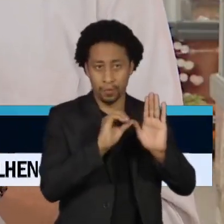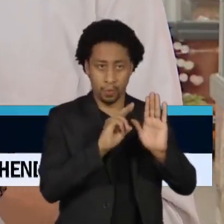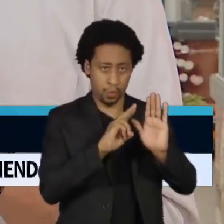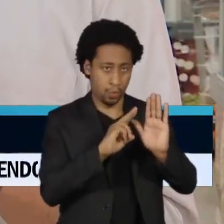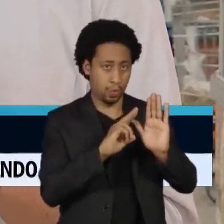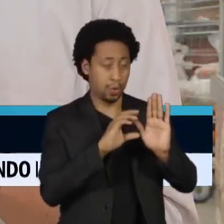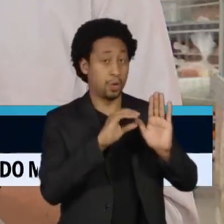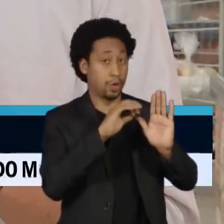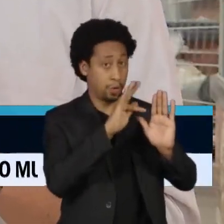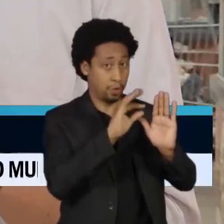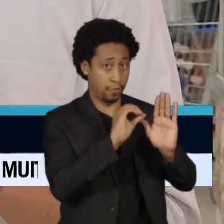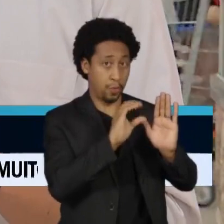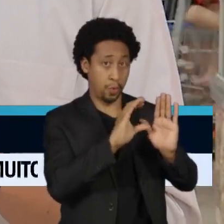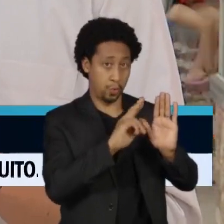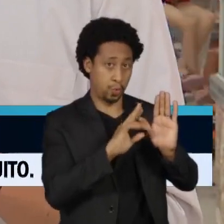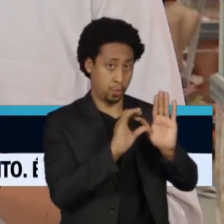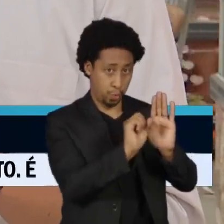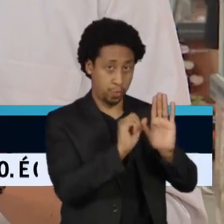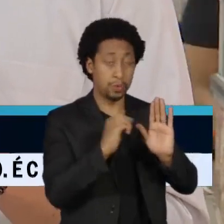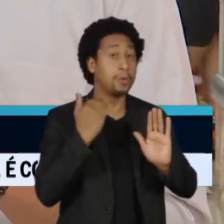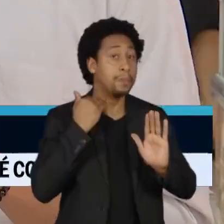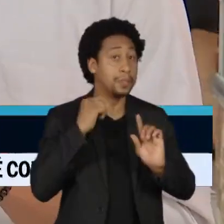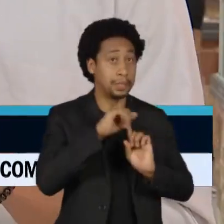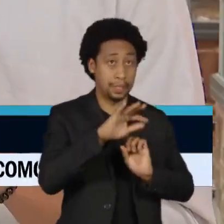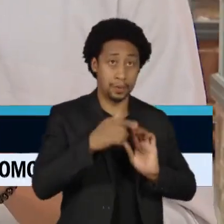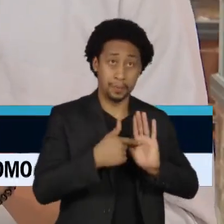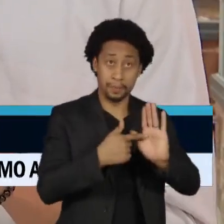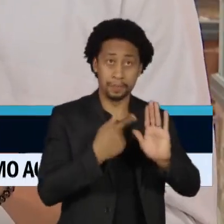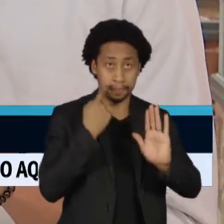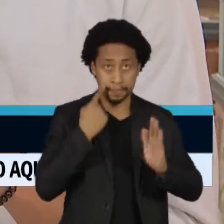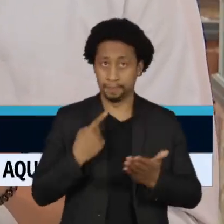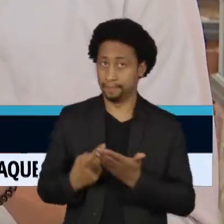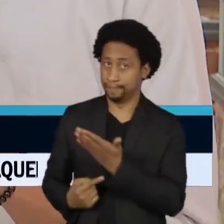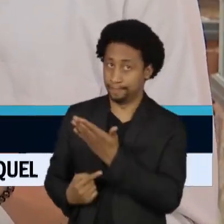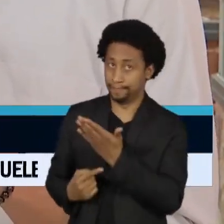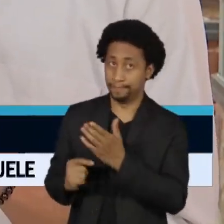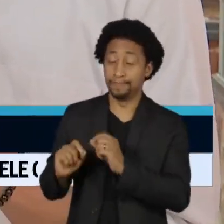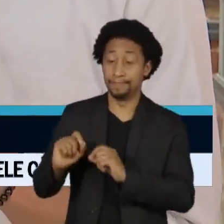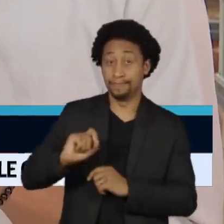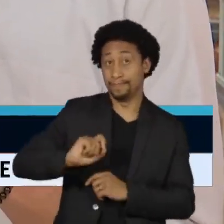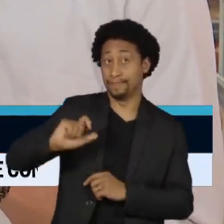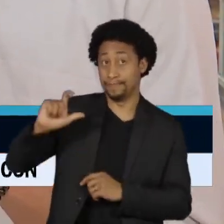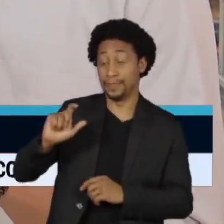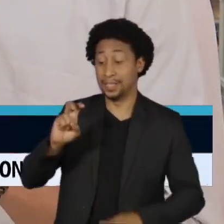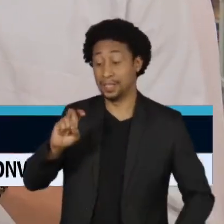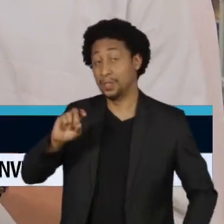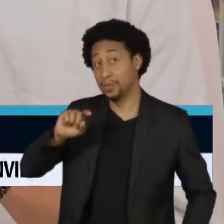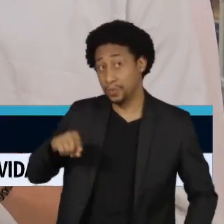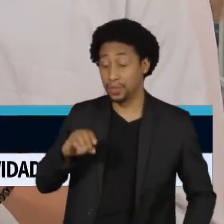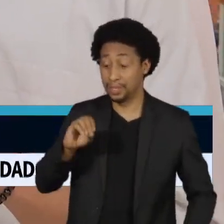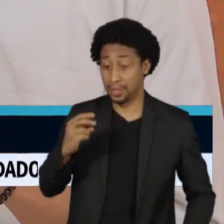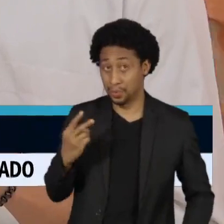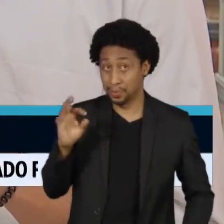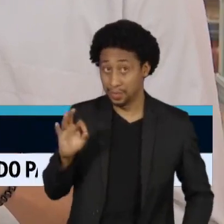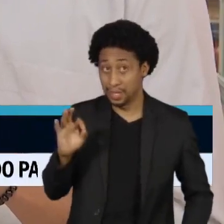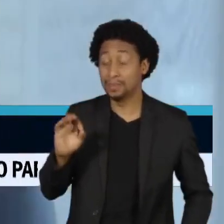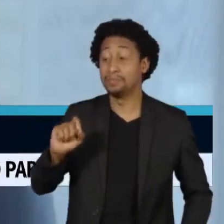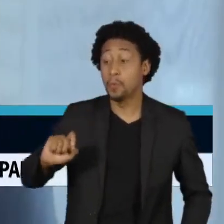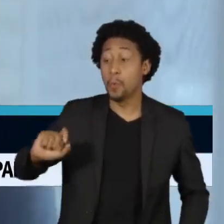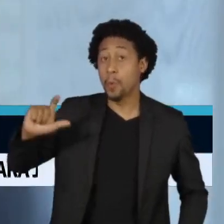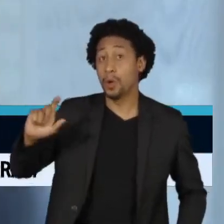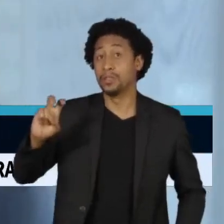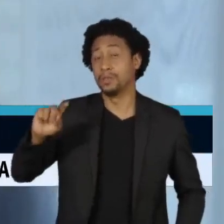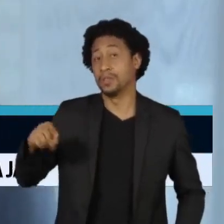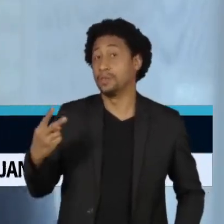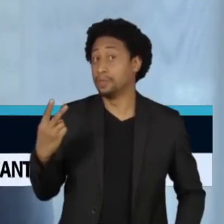segunda-feira, a projeção da inflação para 2023 subiu de 5,02% ao mês para 5,23%.